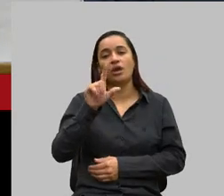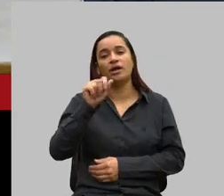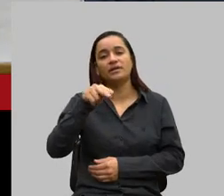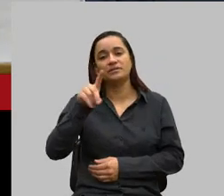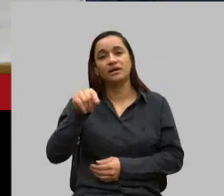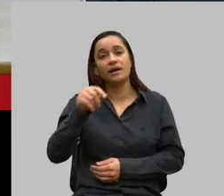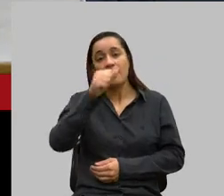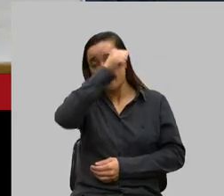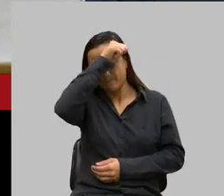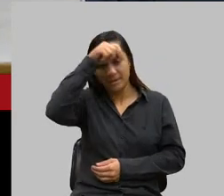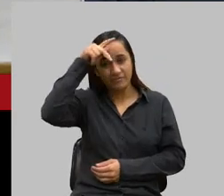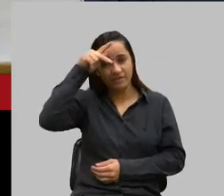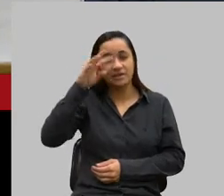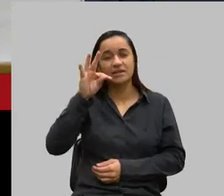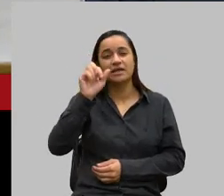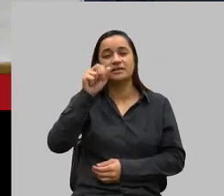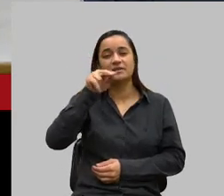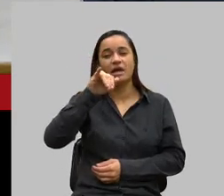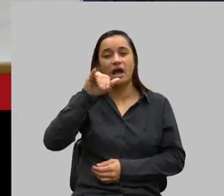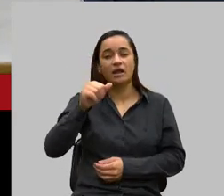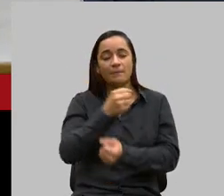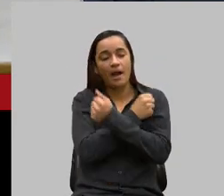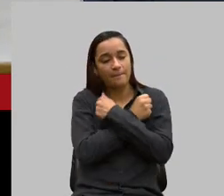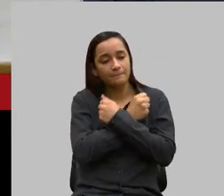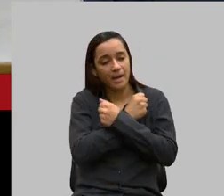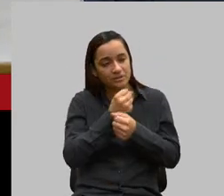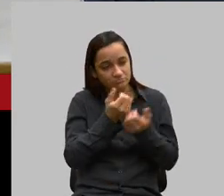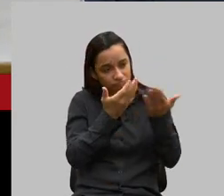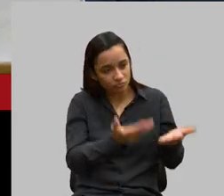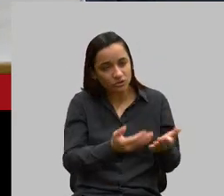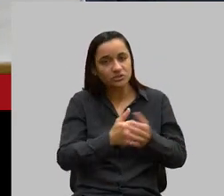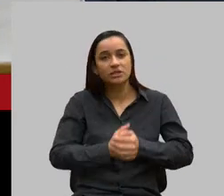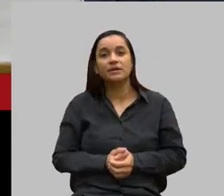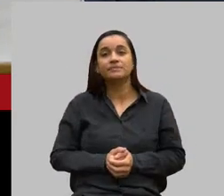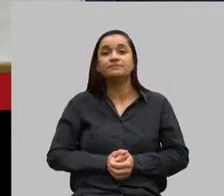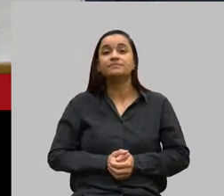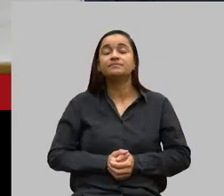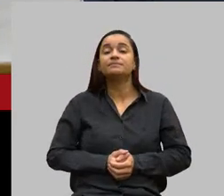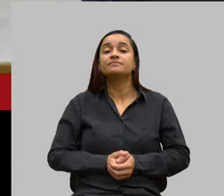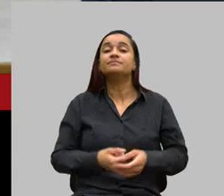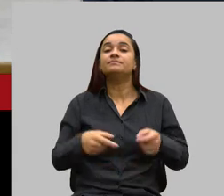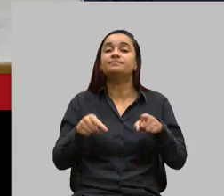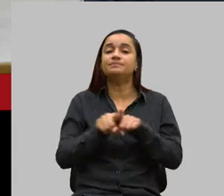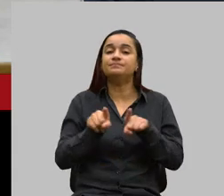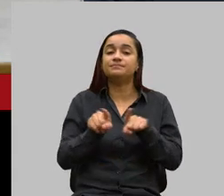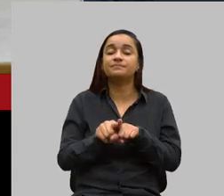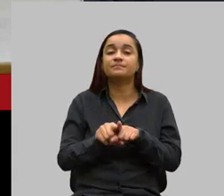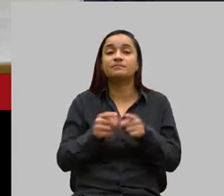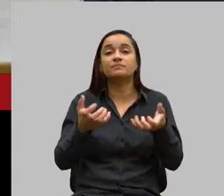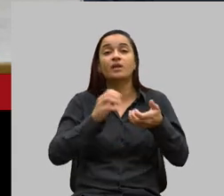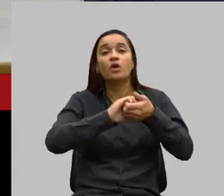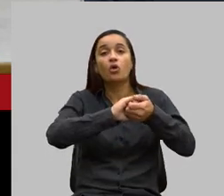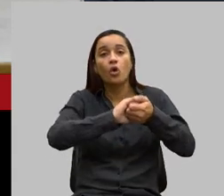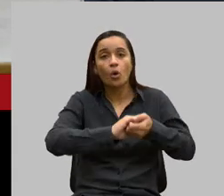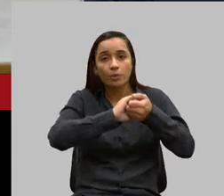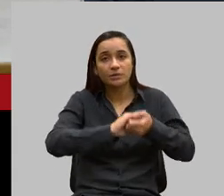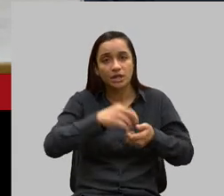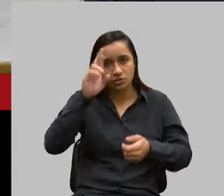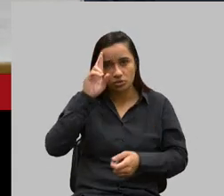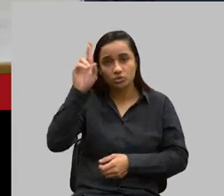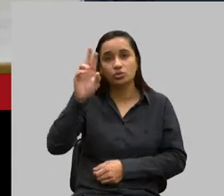abraço para você na entrega de de títulos né lá e também cumprimentar aqui a Dra Daniela